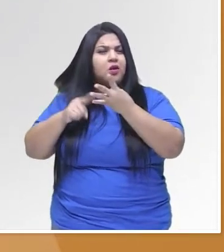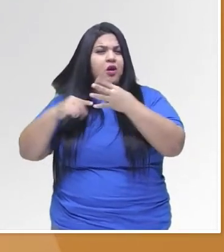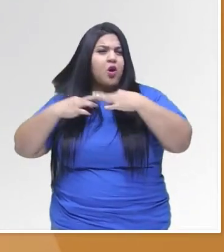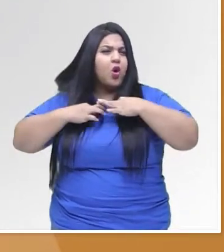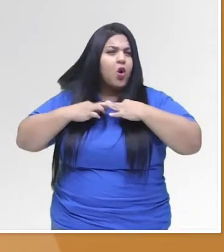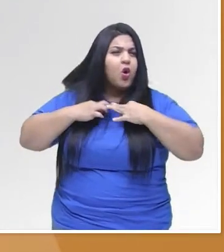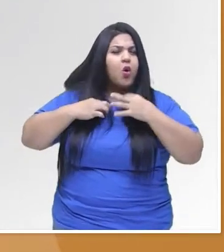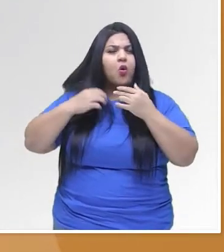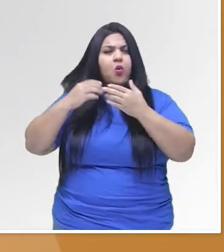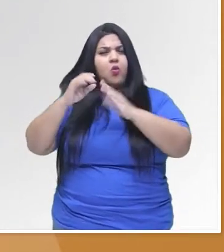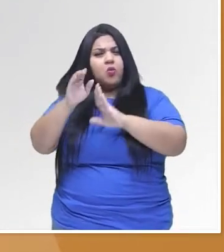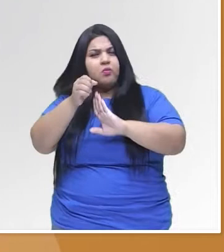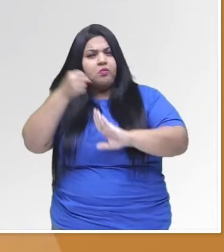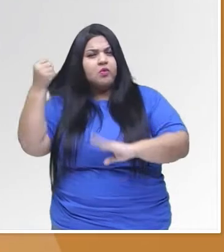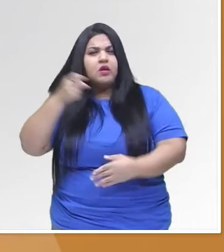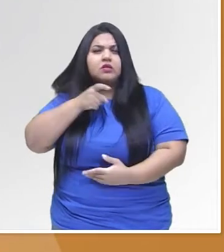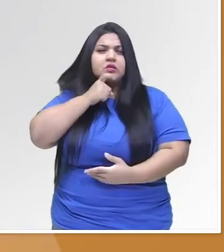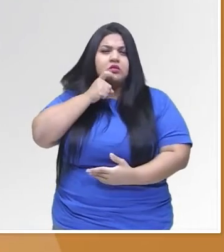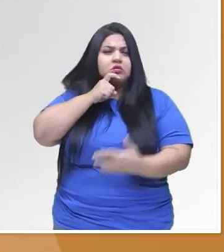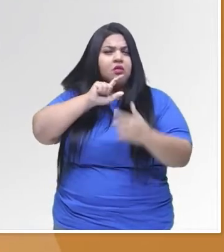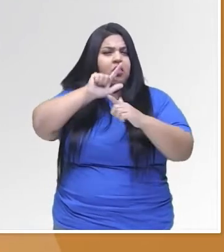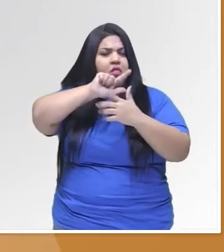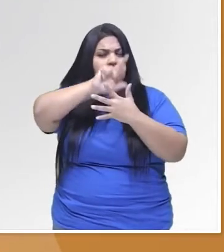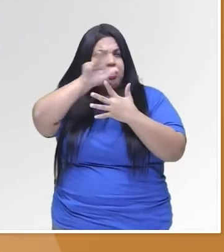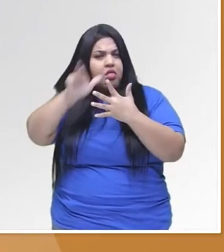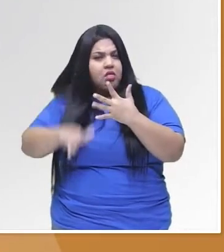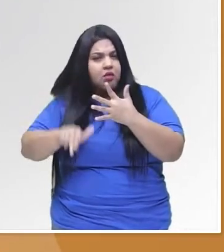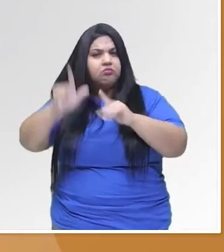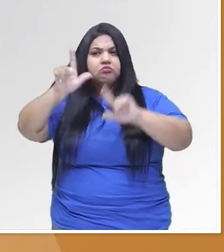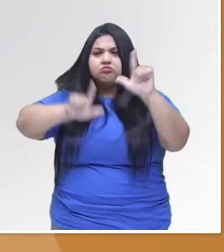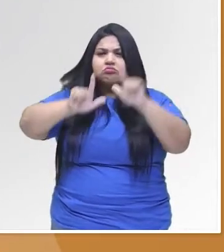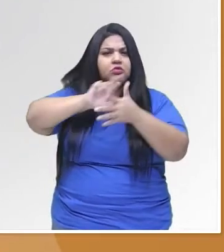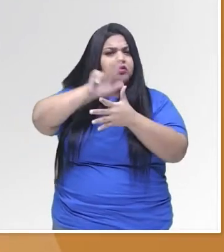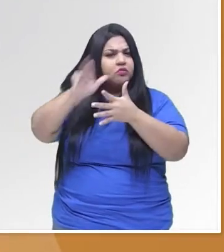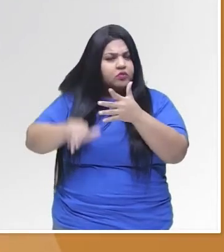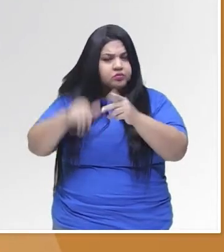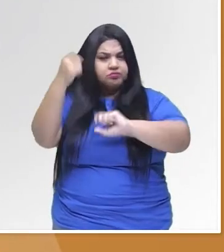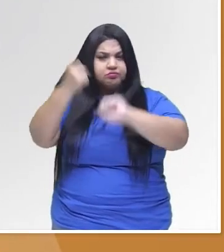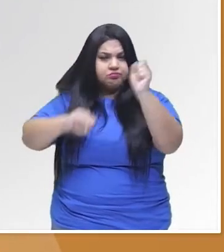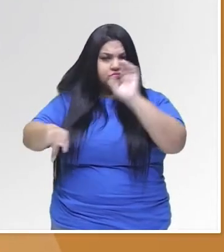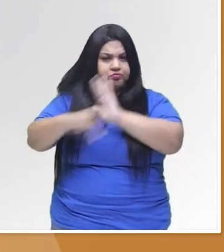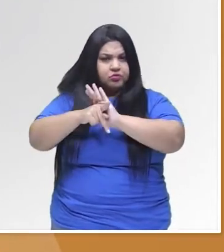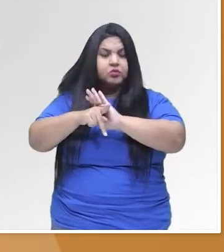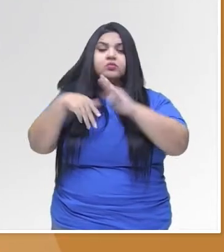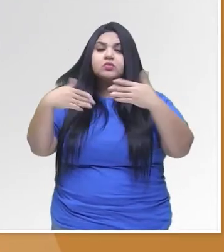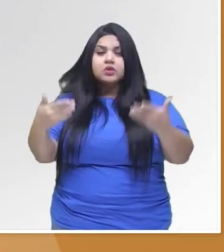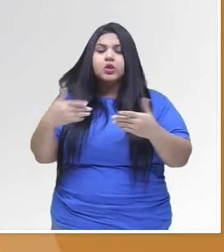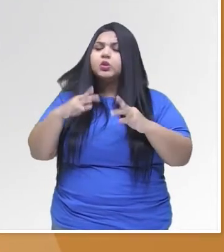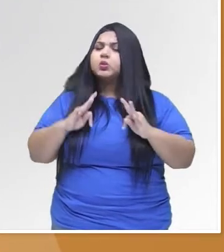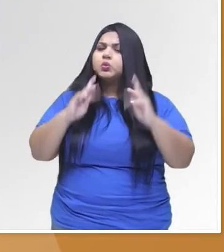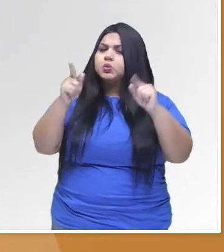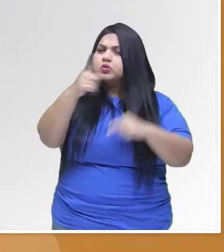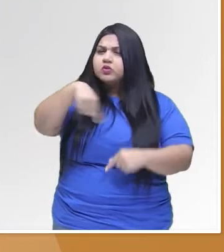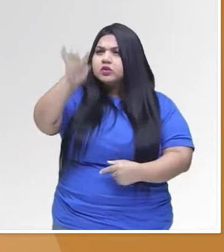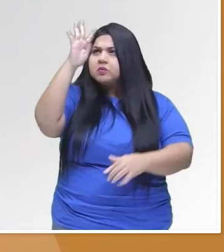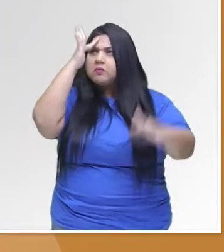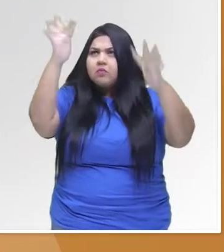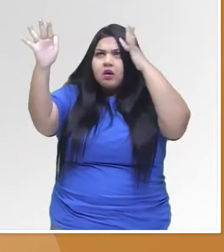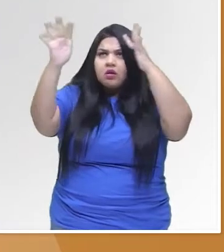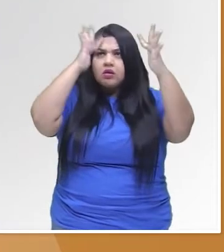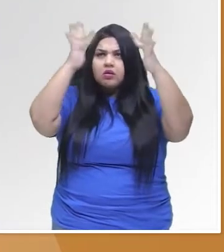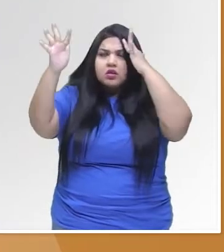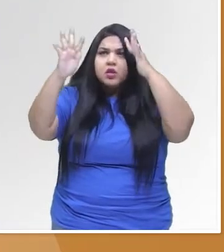geladeiras, televisores e muitos outros produtos industrializados. Então, tudo que você imaginar